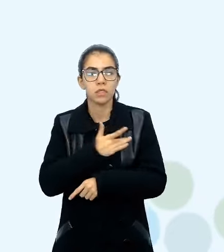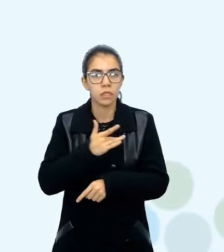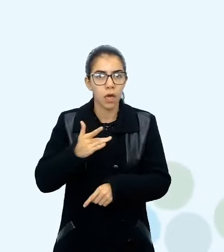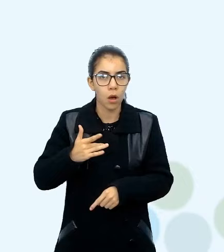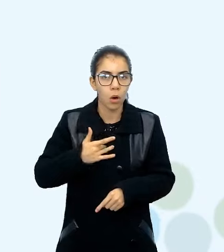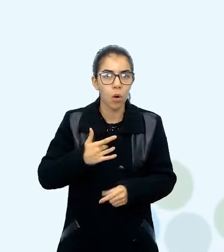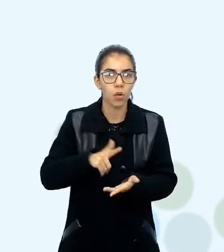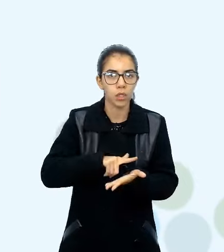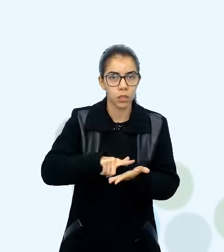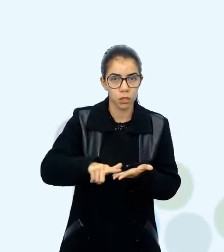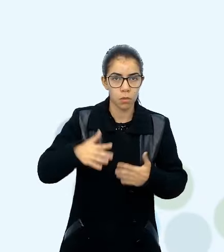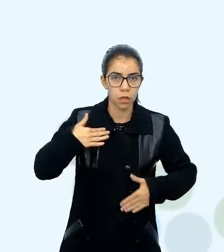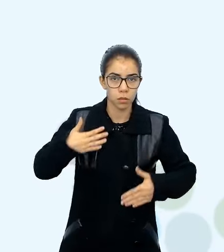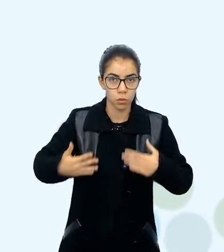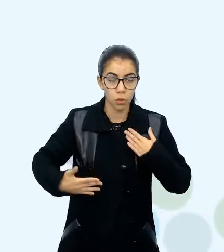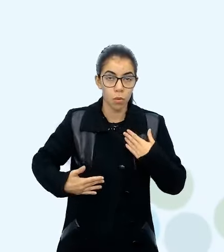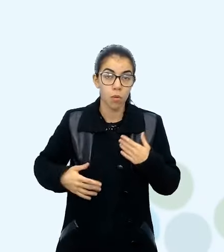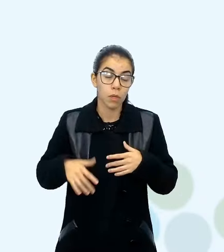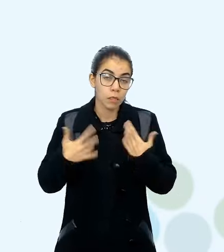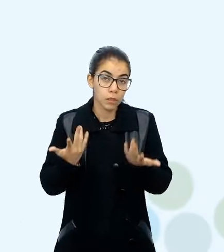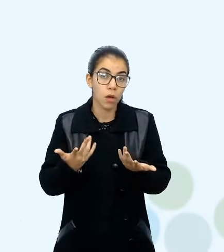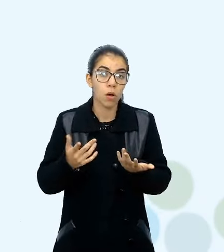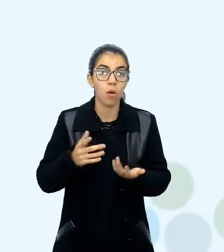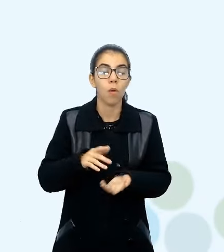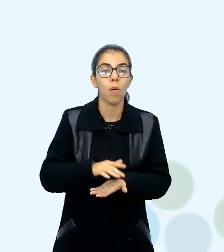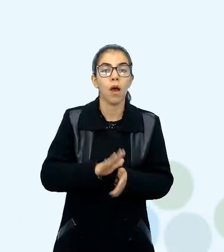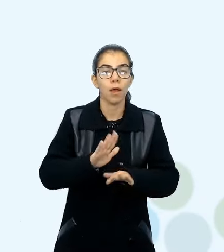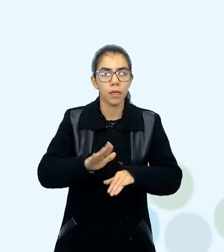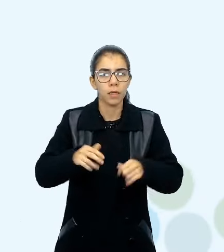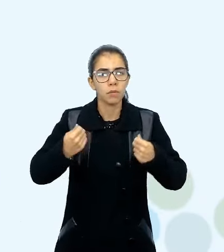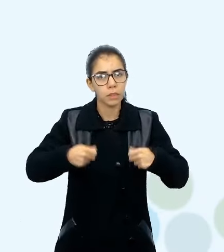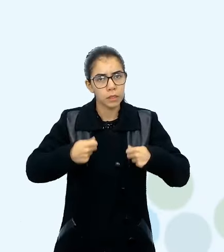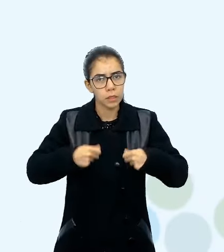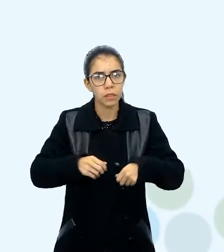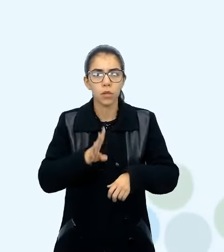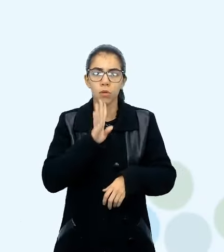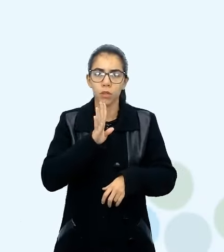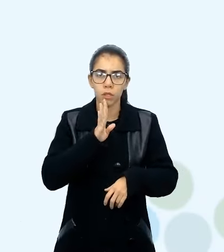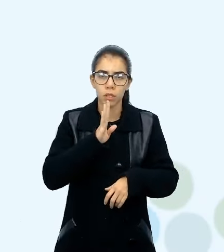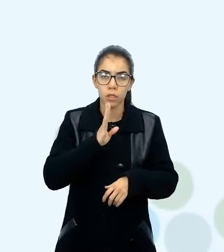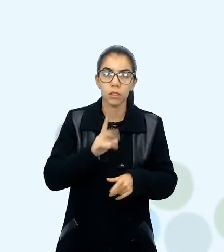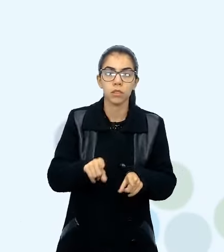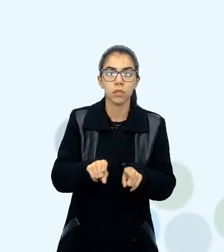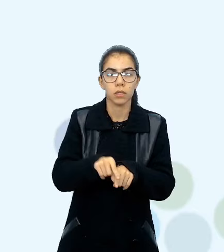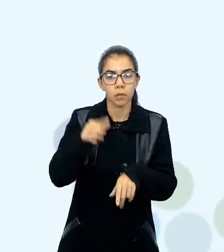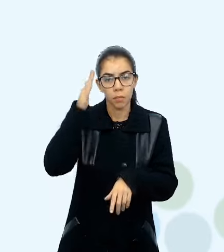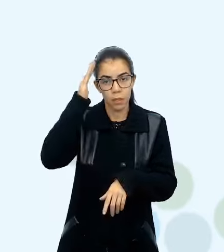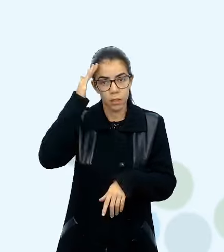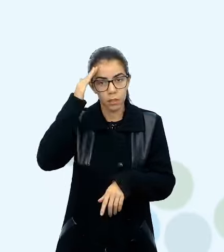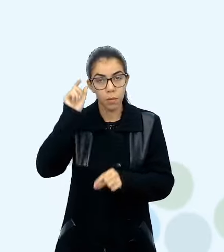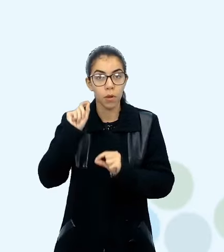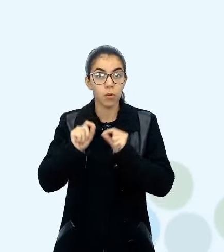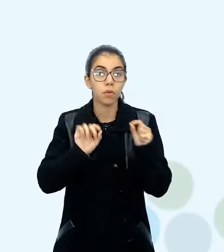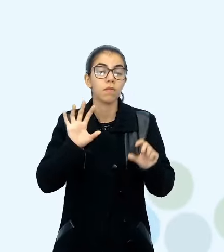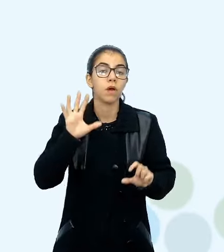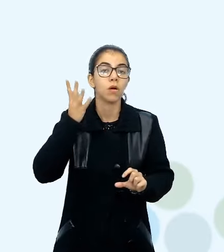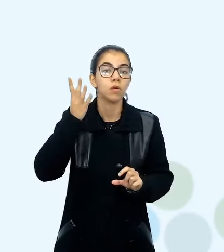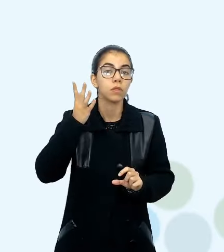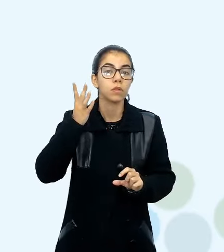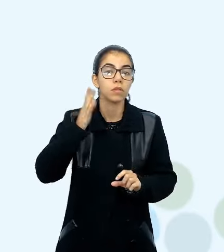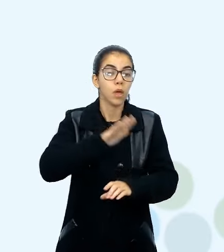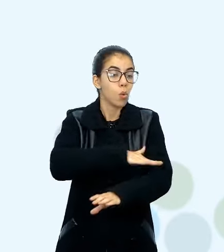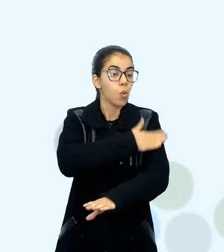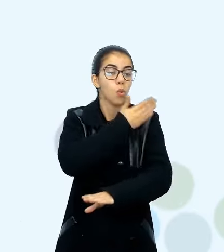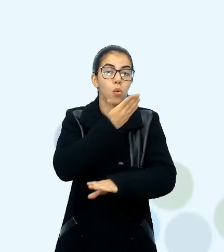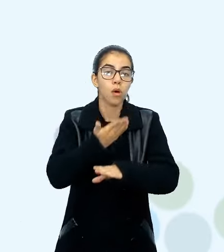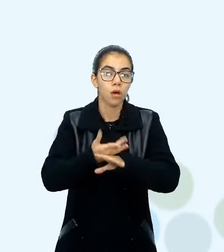precisa conhecer isso, né? Saber sobre essa outra pessoa, compreender o que vai ser feito naquele dia para a pessoa